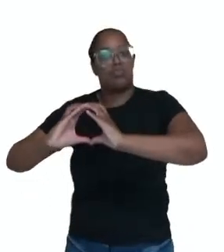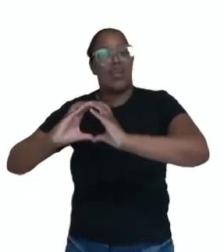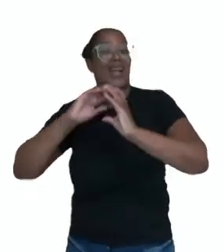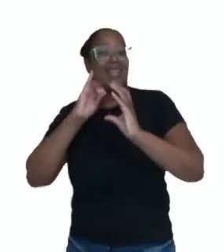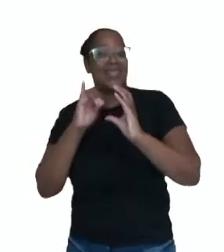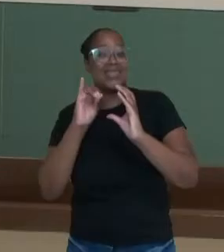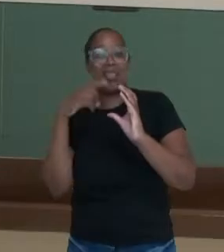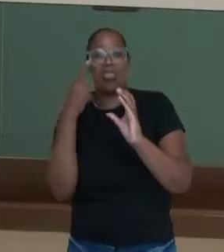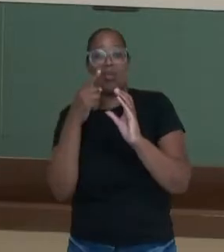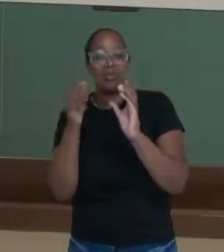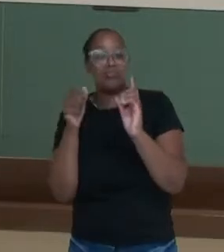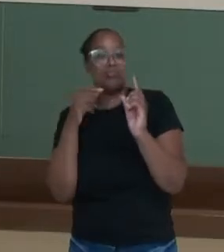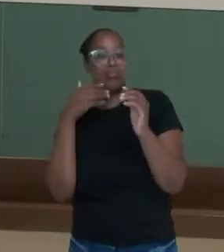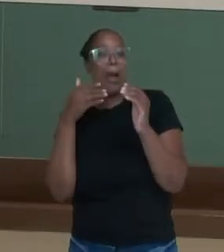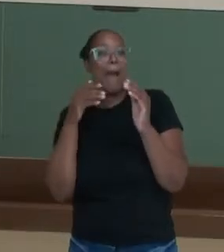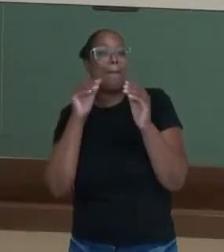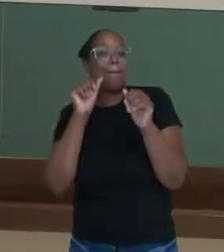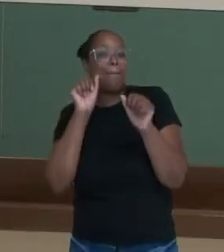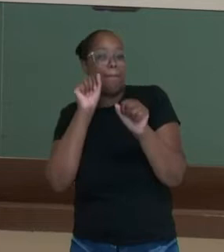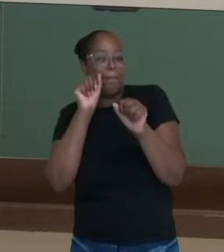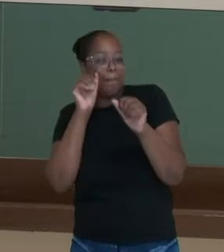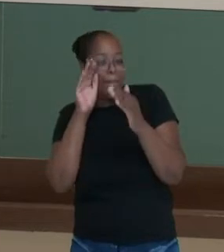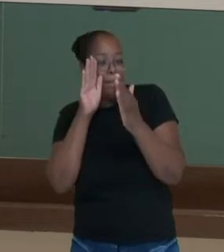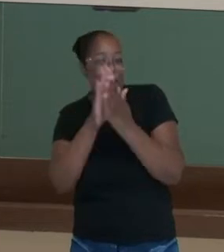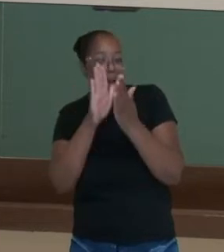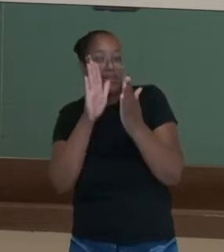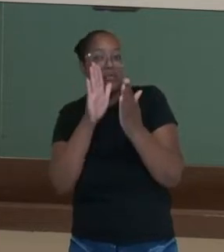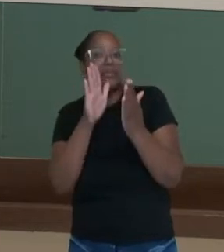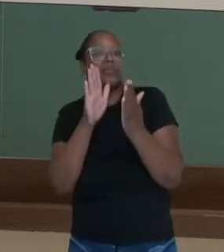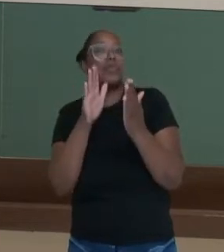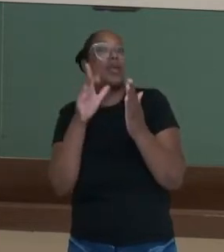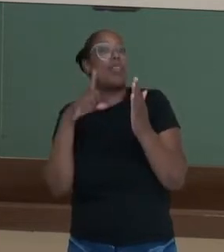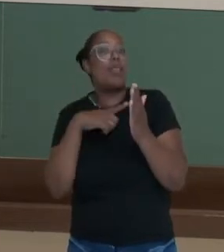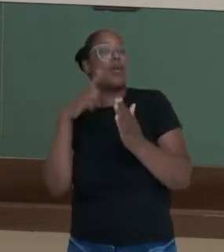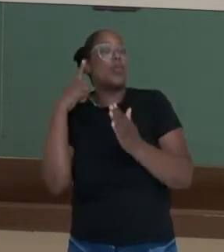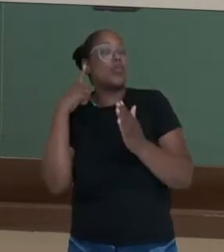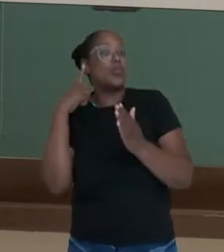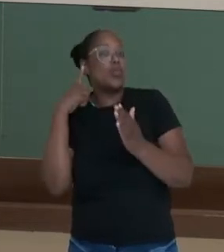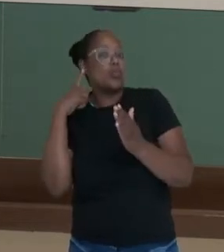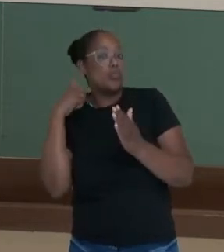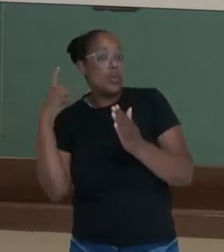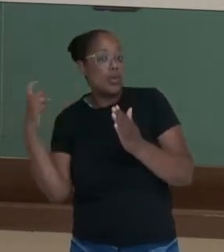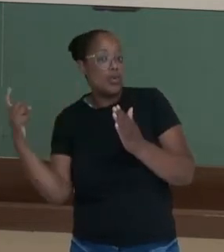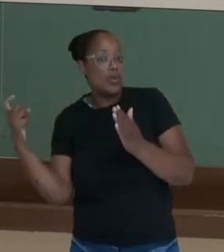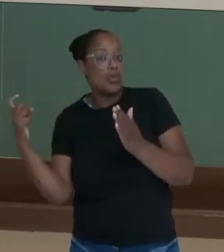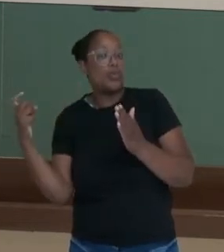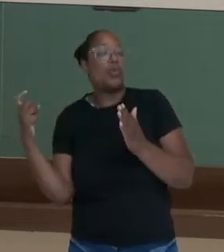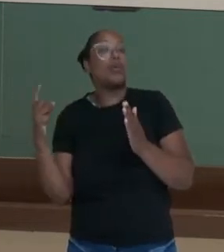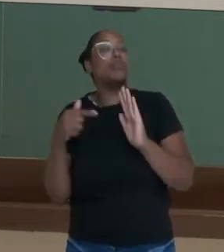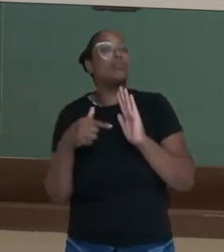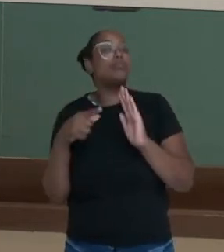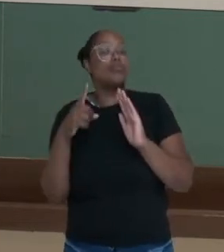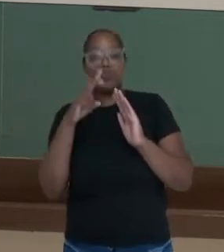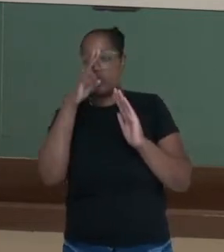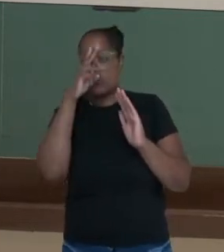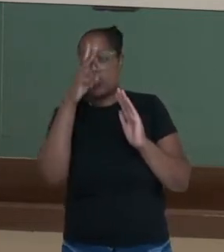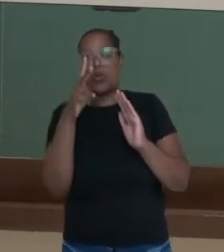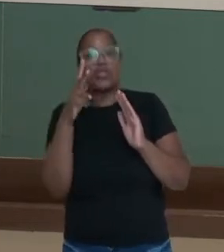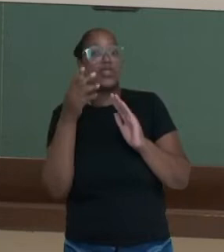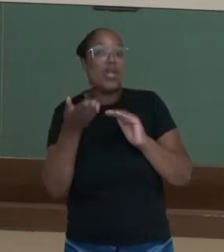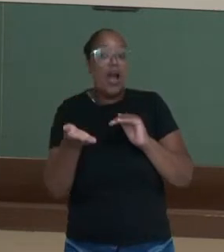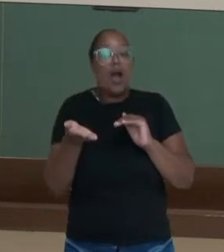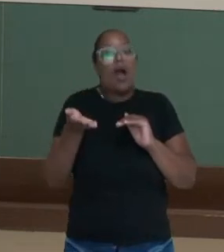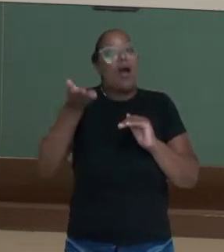com a baqueta no arame, o som produzido pelo arame é